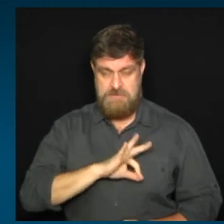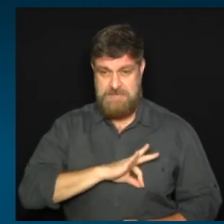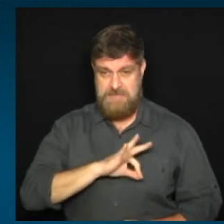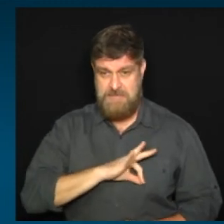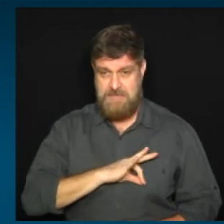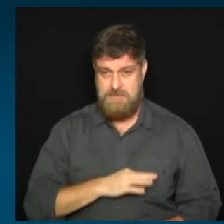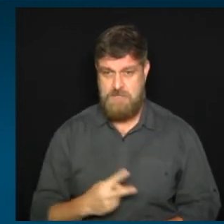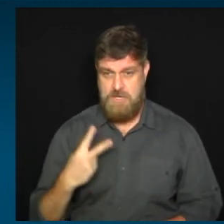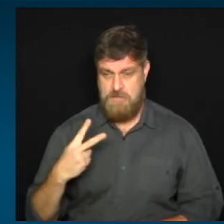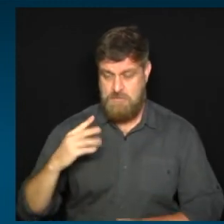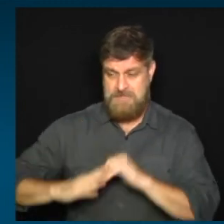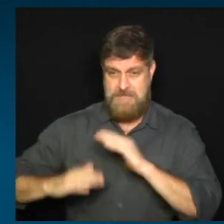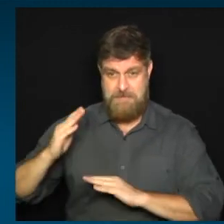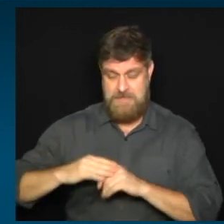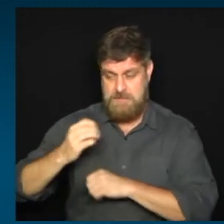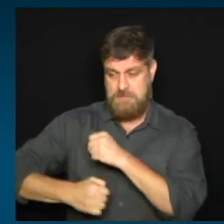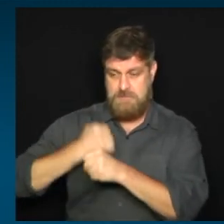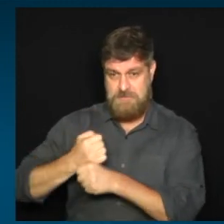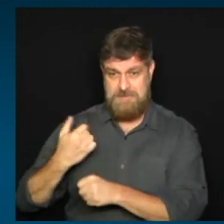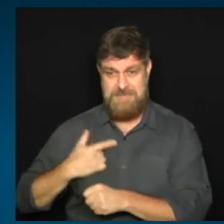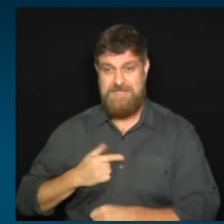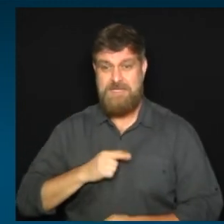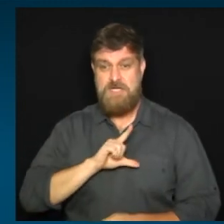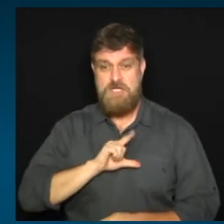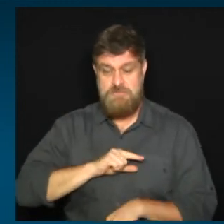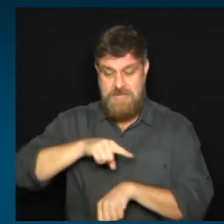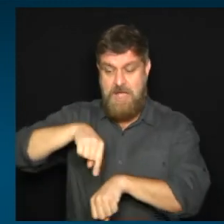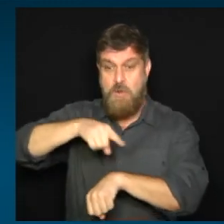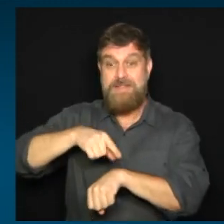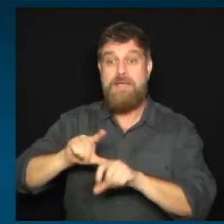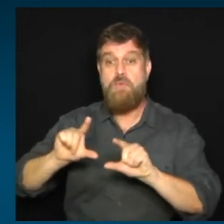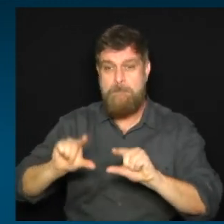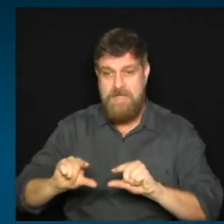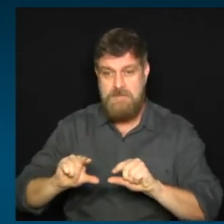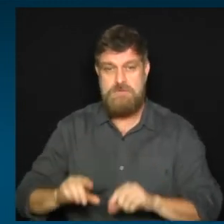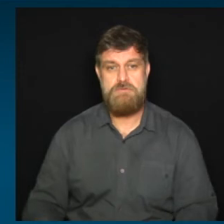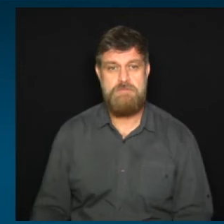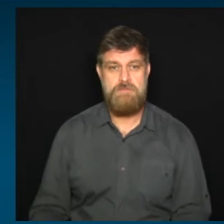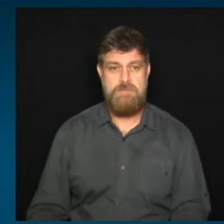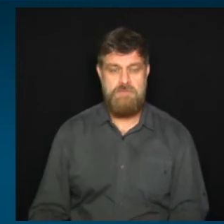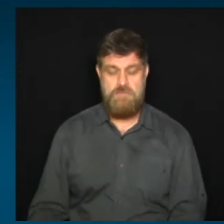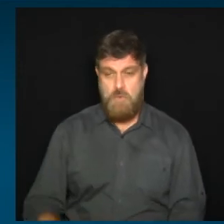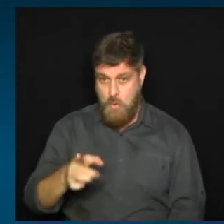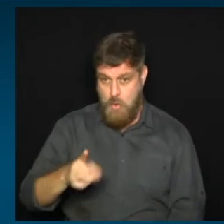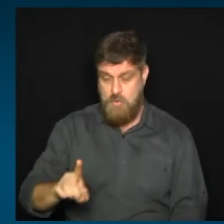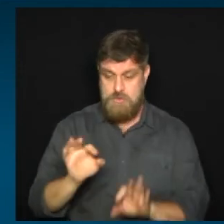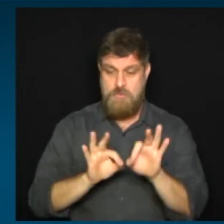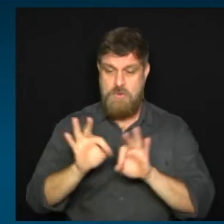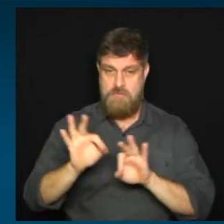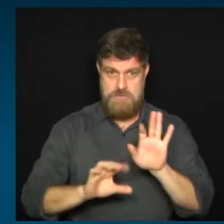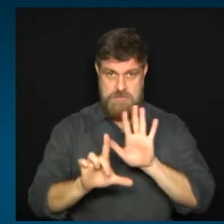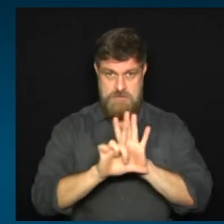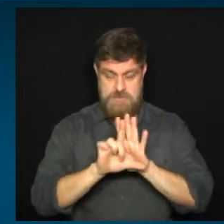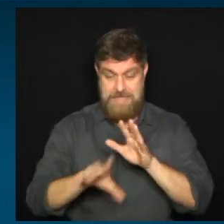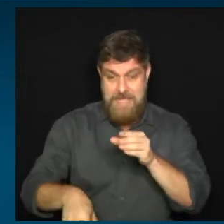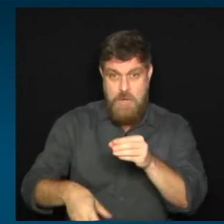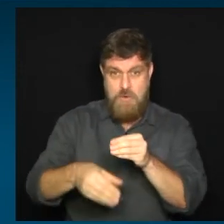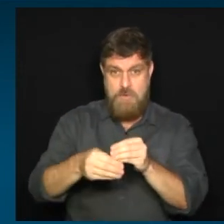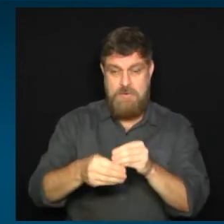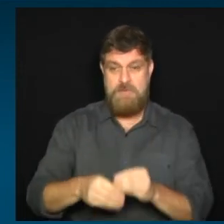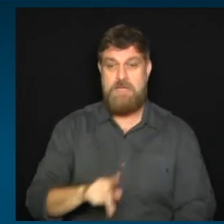2 exercícios anteriores pela redução da jornada de trabalho. O último item da pauta do dia é o projeto de lei complementar